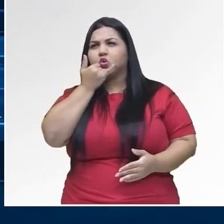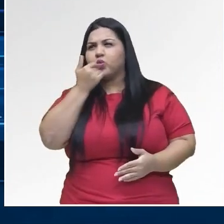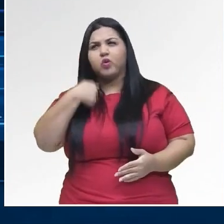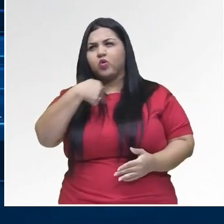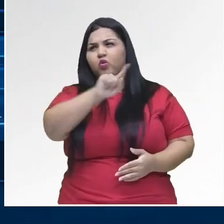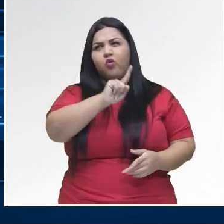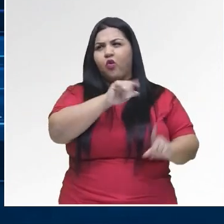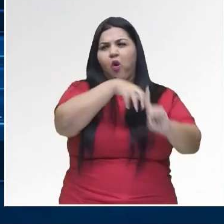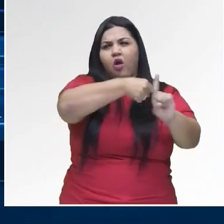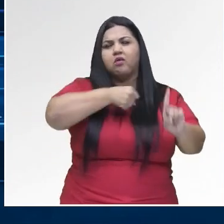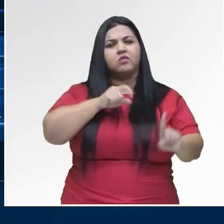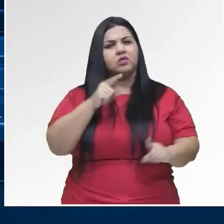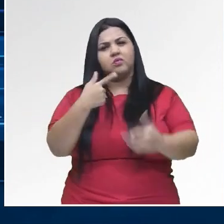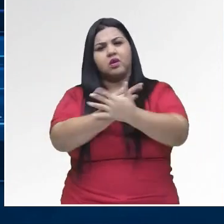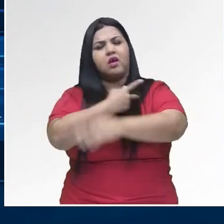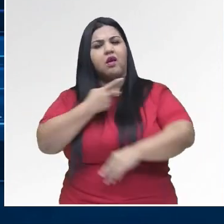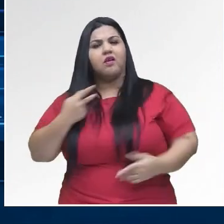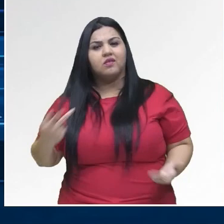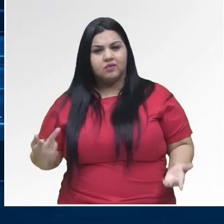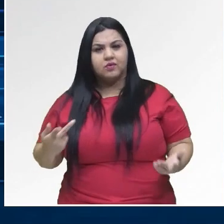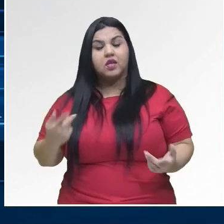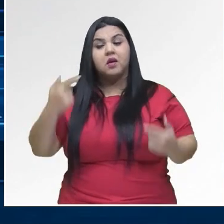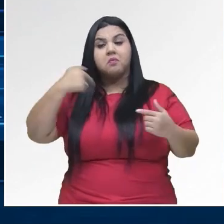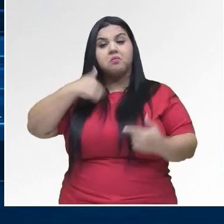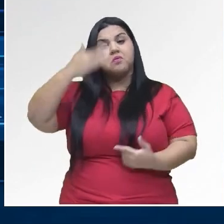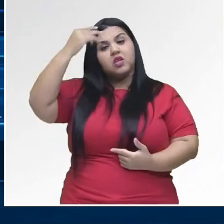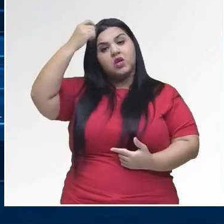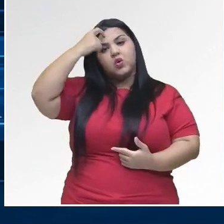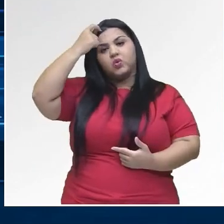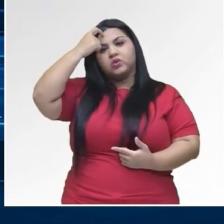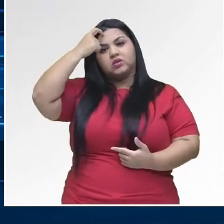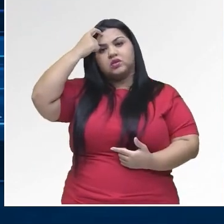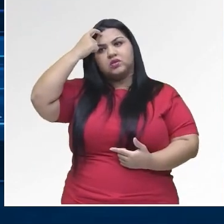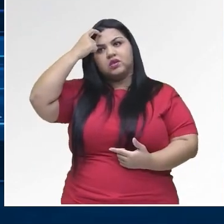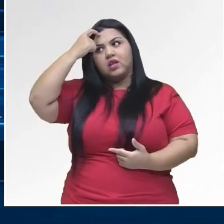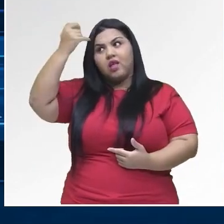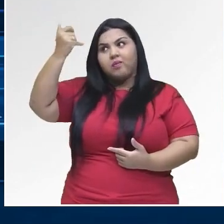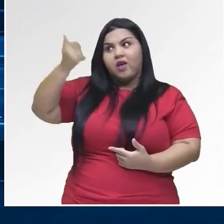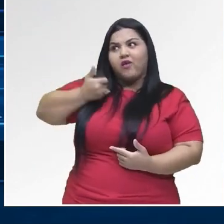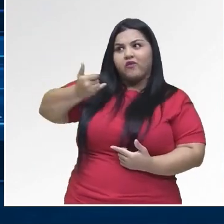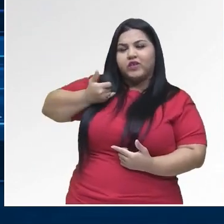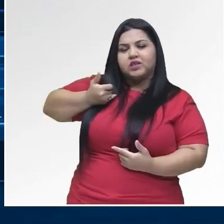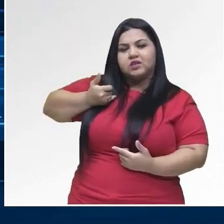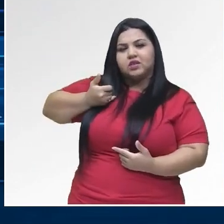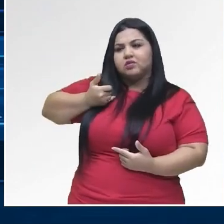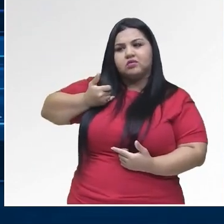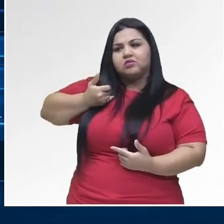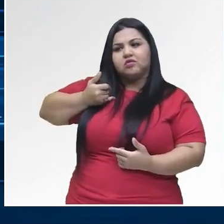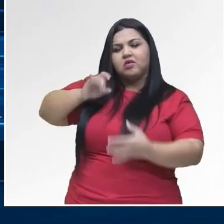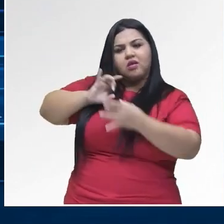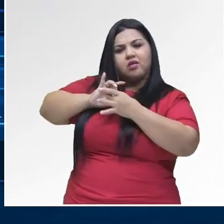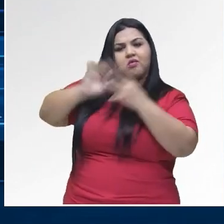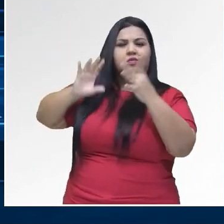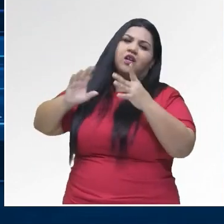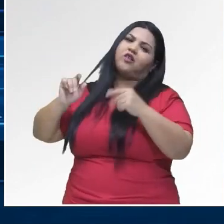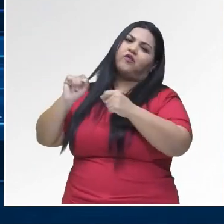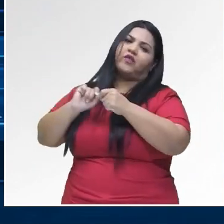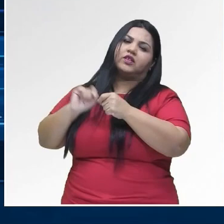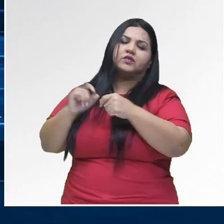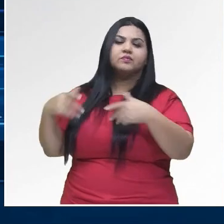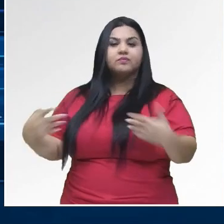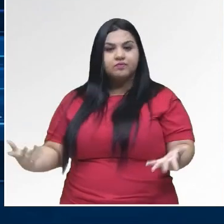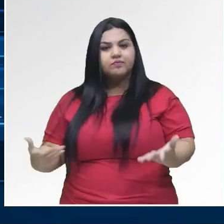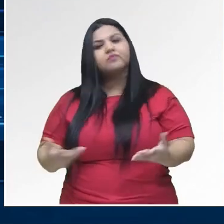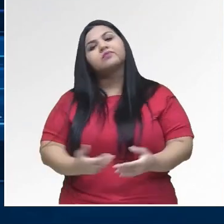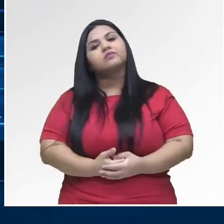nessa, porque isso está errado. A minha consciência não permite que eu faça isso. É